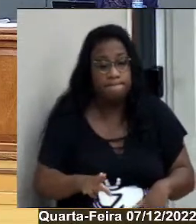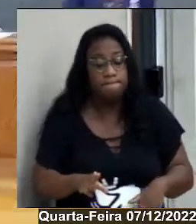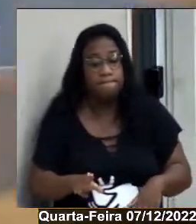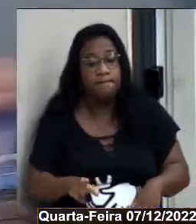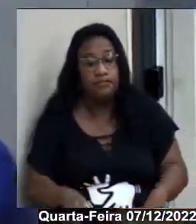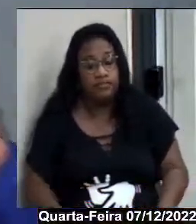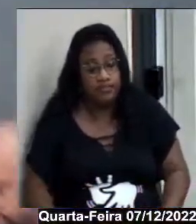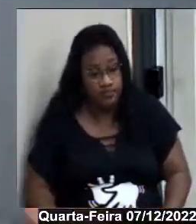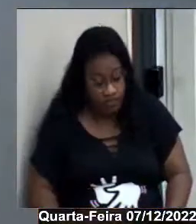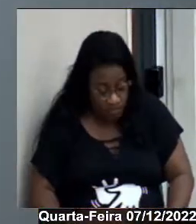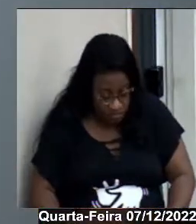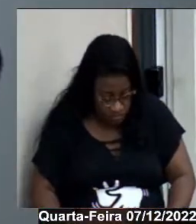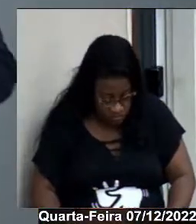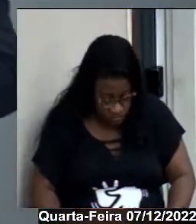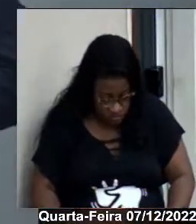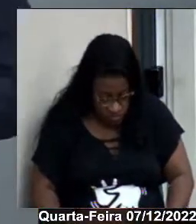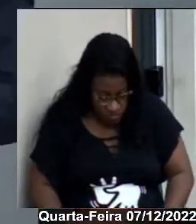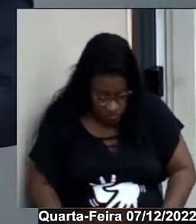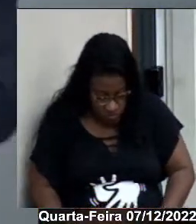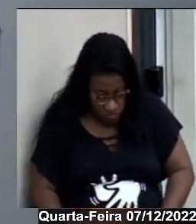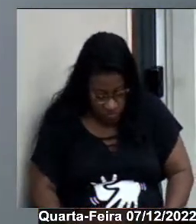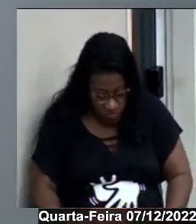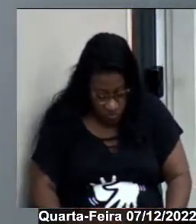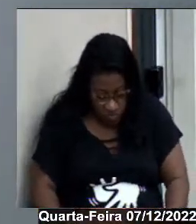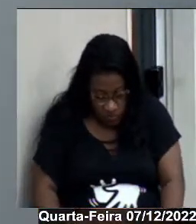estão. Bem-vindos.